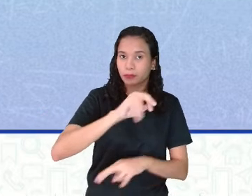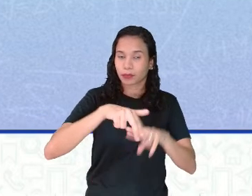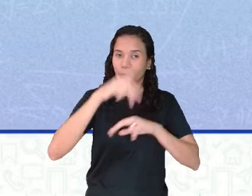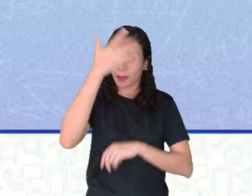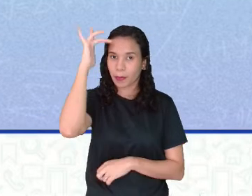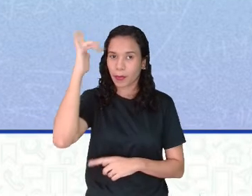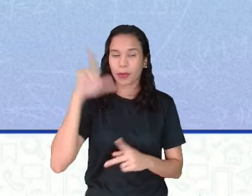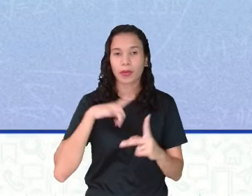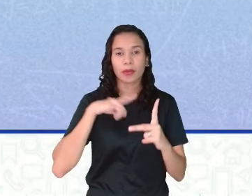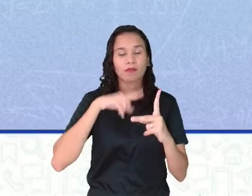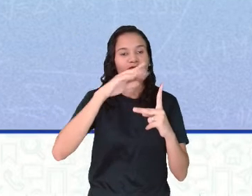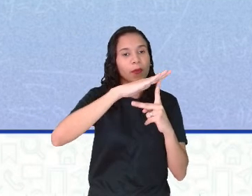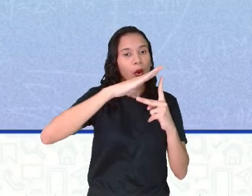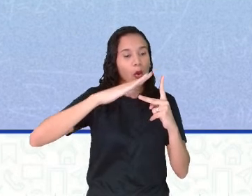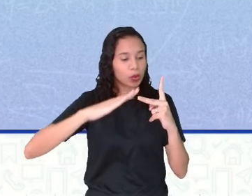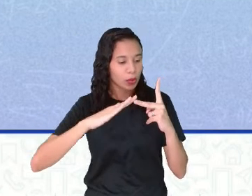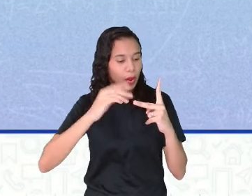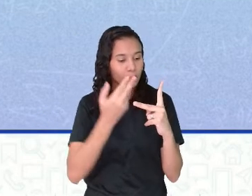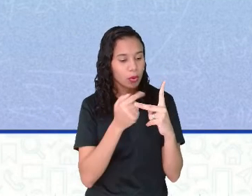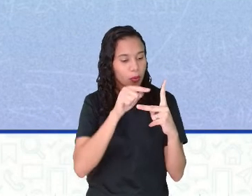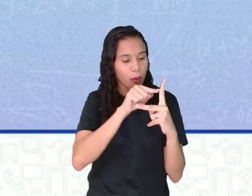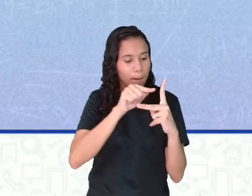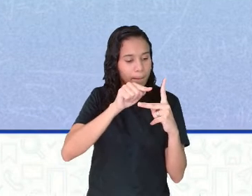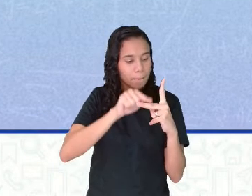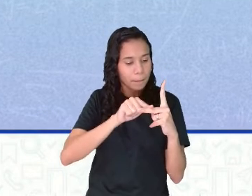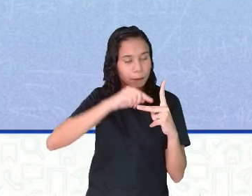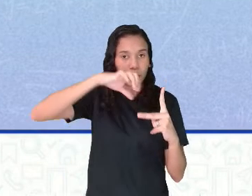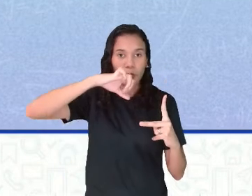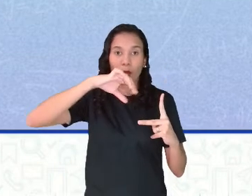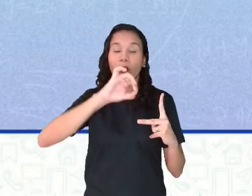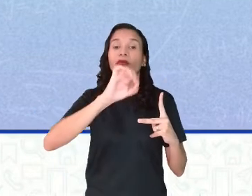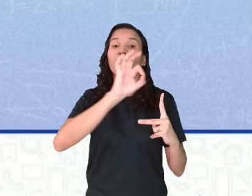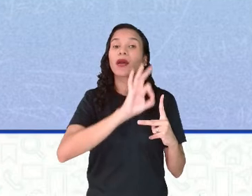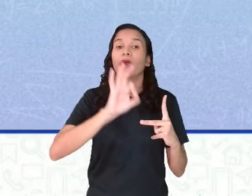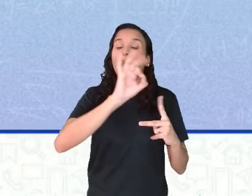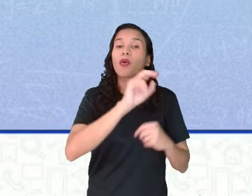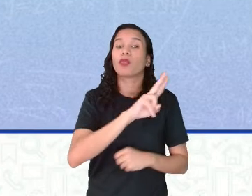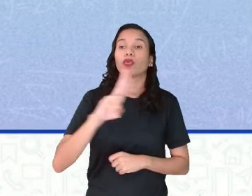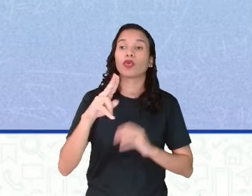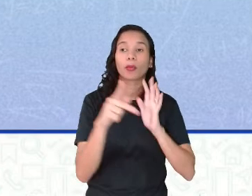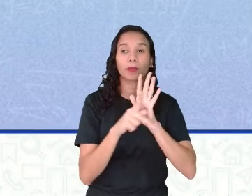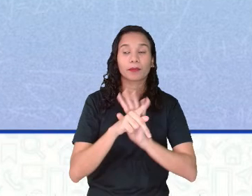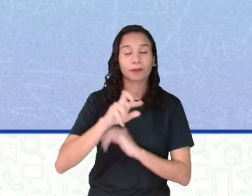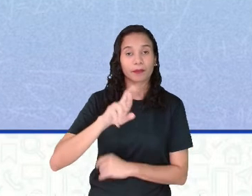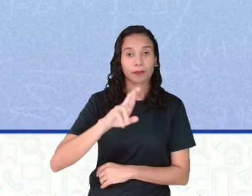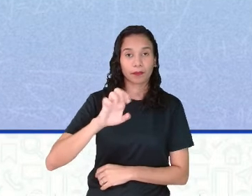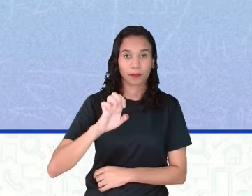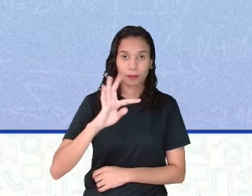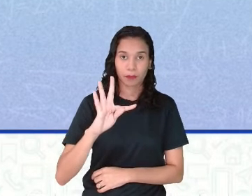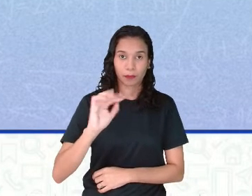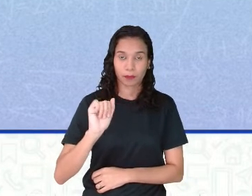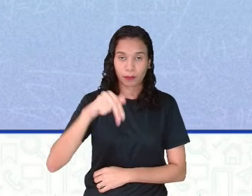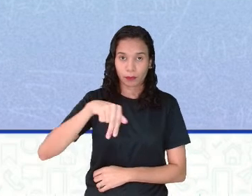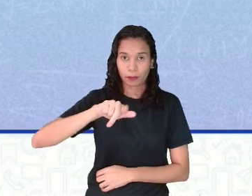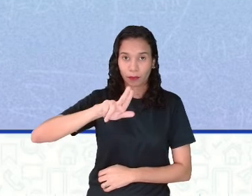um triângulo com ângulo igual a 90 graus, ele recebe o nome de triângulo retângulo. Então, esse triângulo